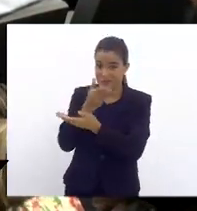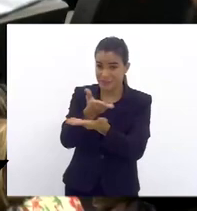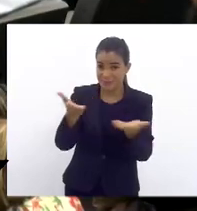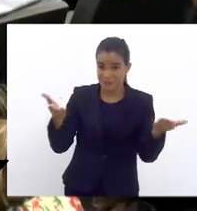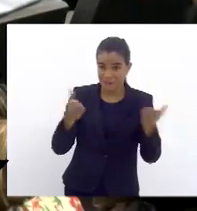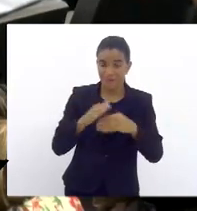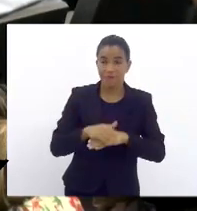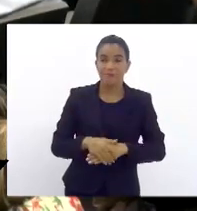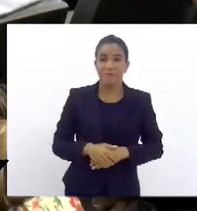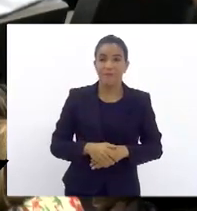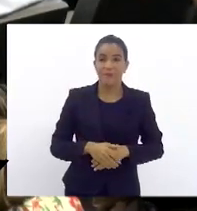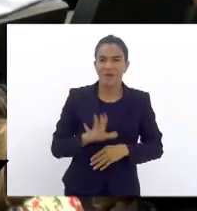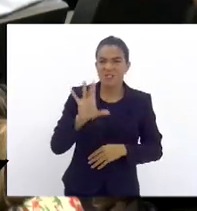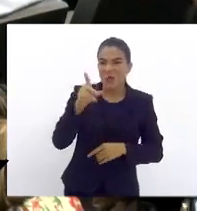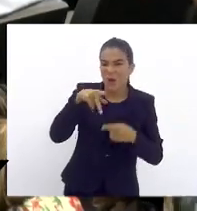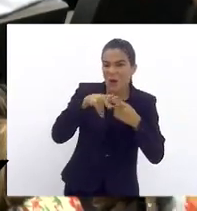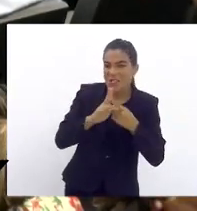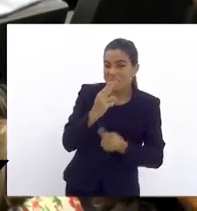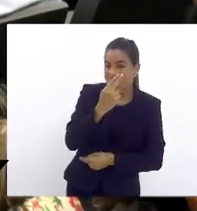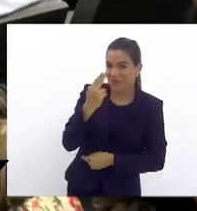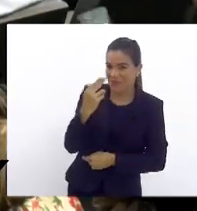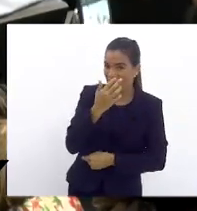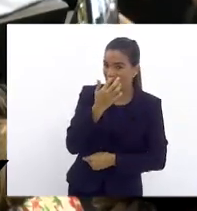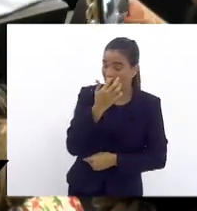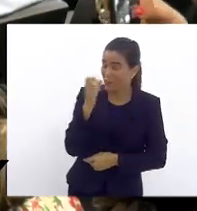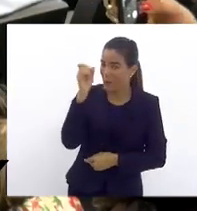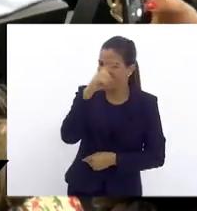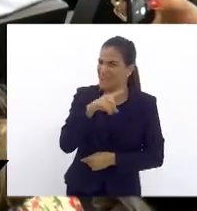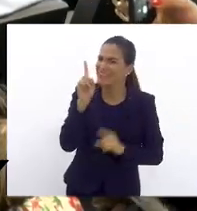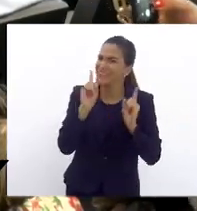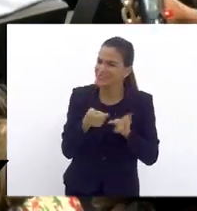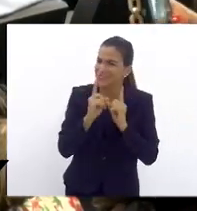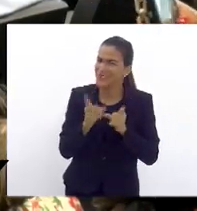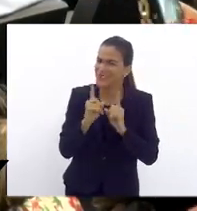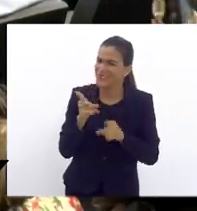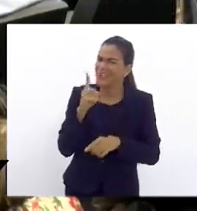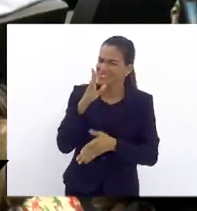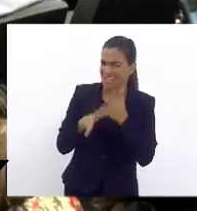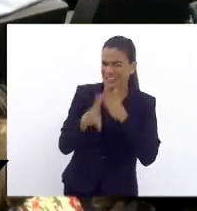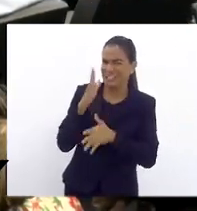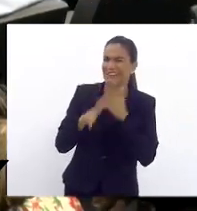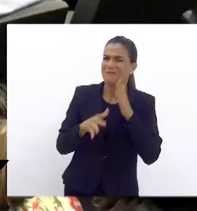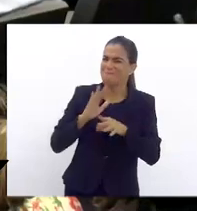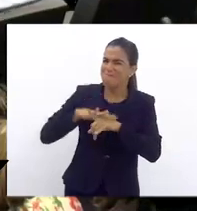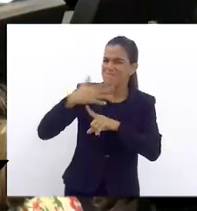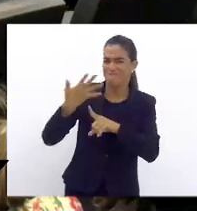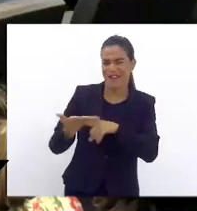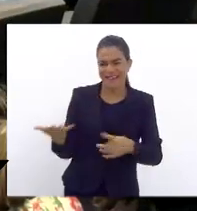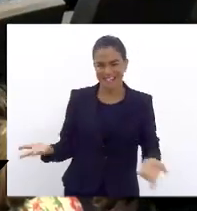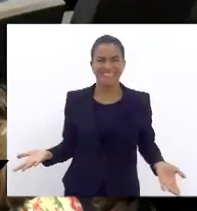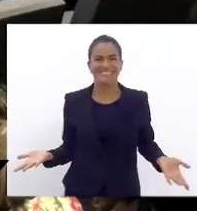antes de tudo ocorrer só o meu nome porque não é tão difícil que você dificulta mais